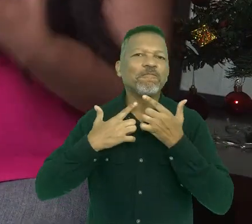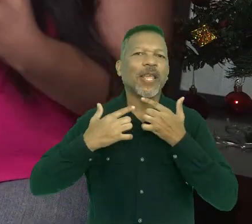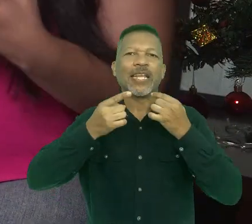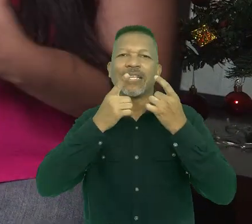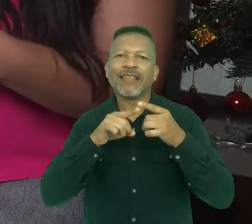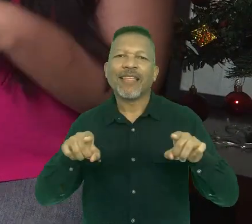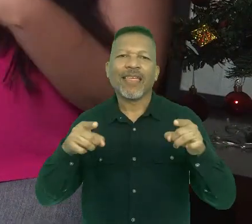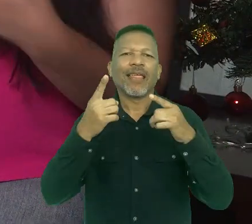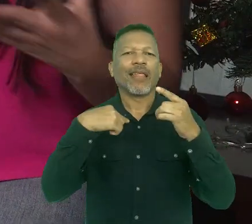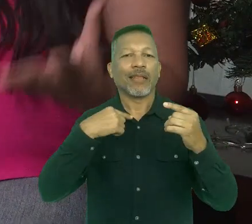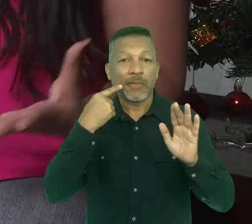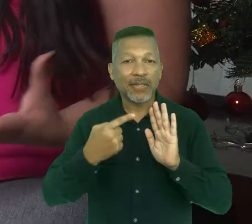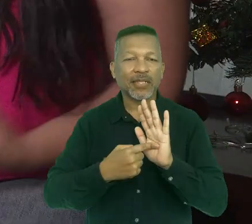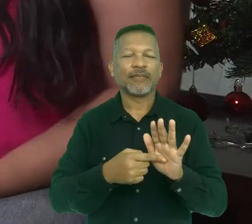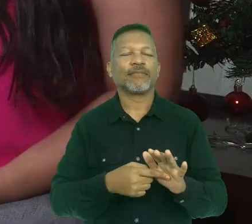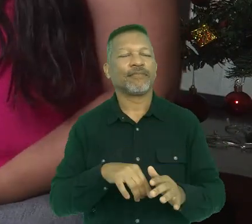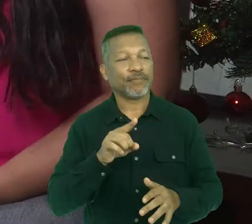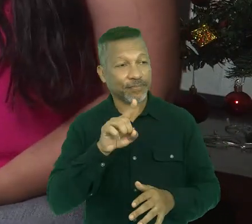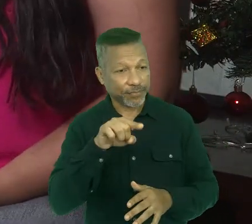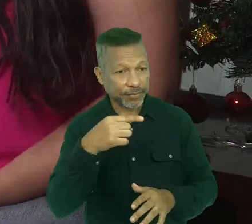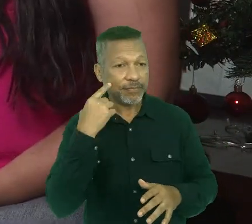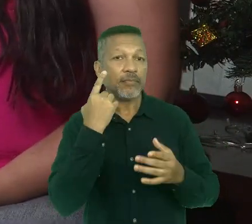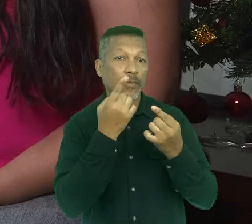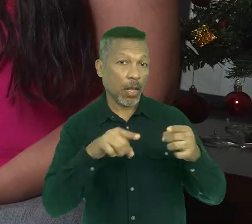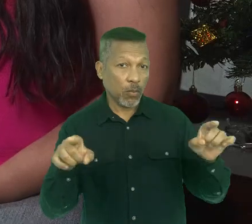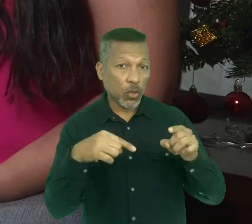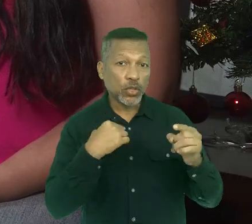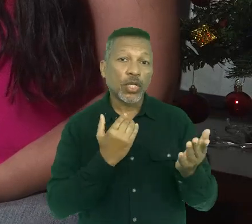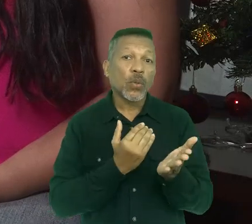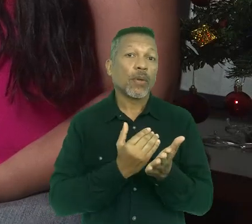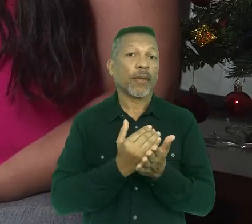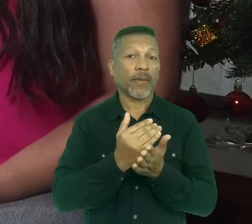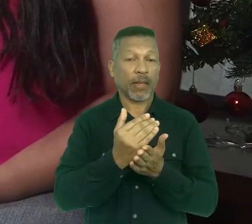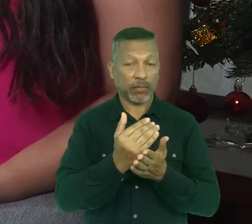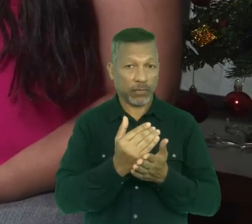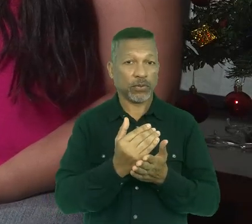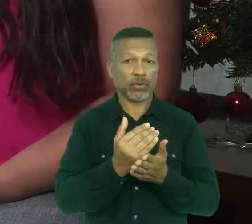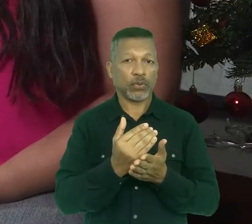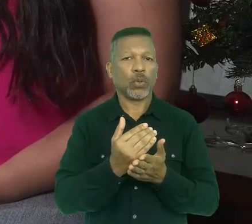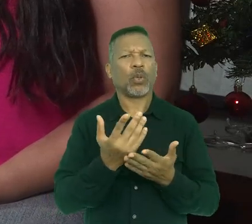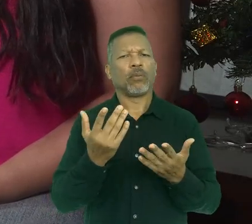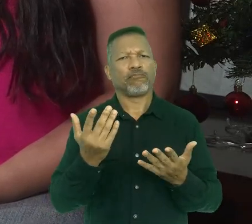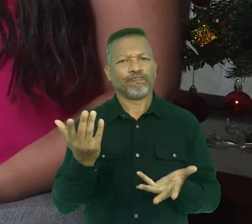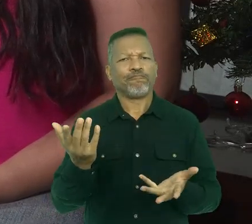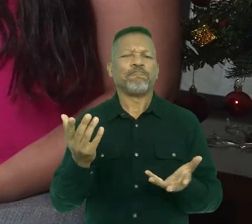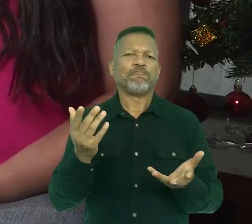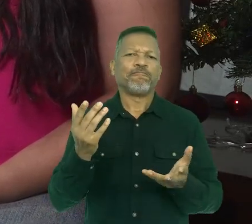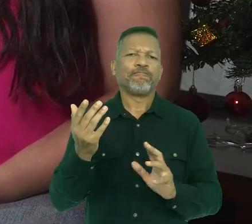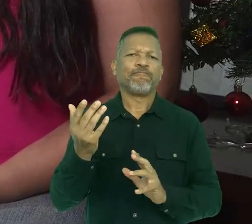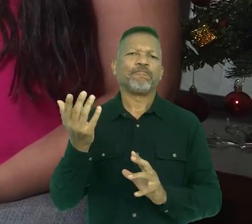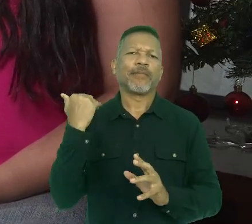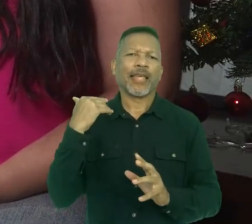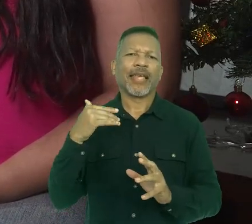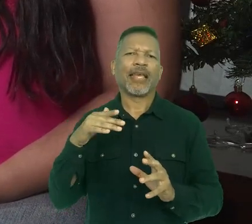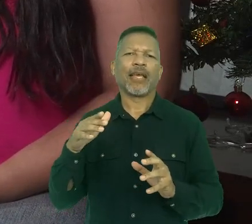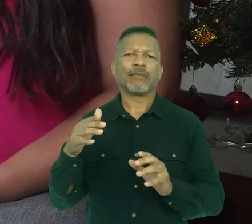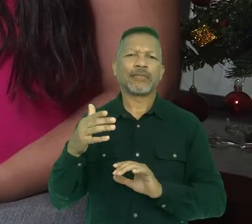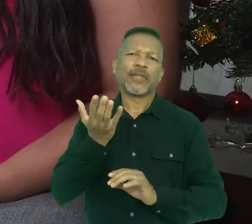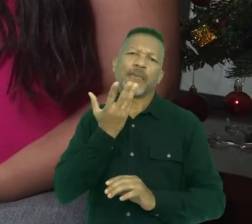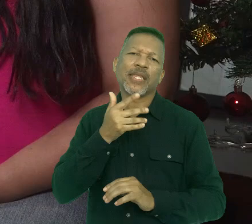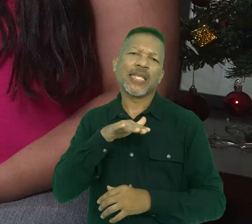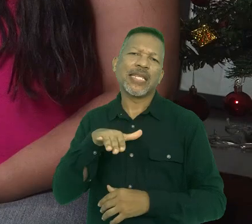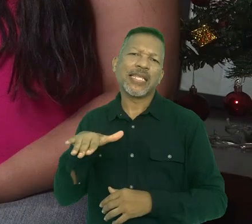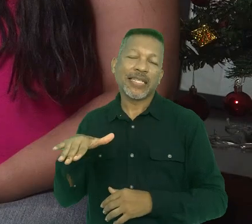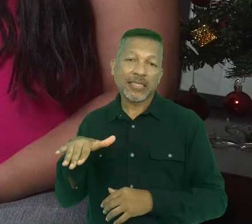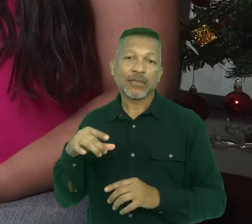de cantar, né? As apresentações. A música ela surgiu bem, né? Na parte da